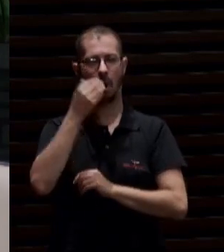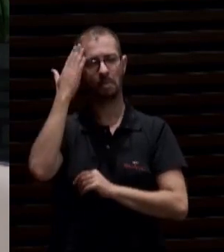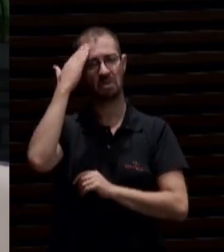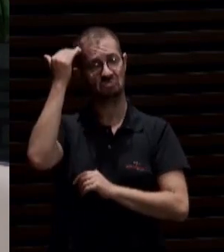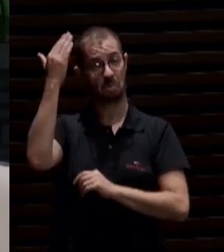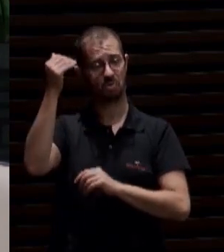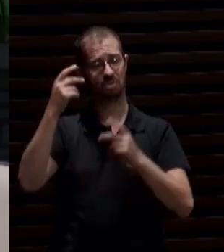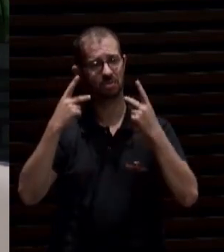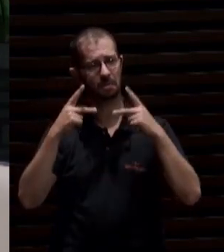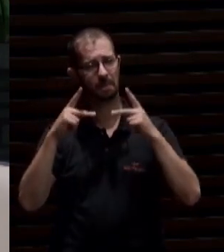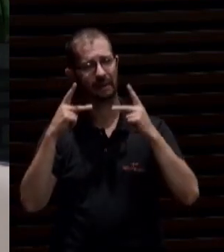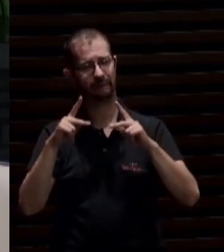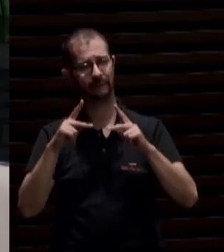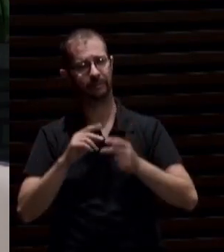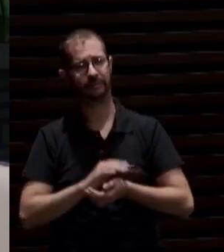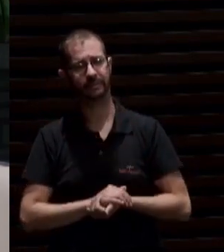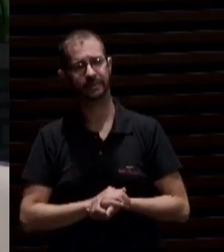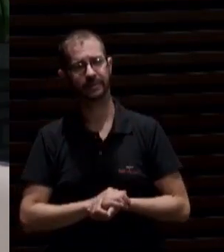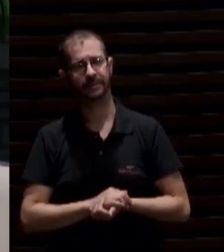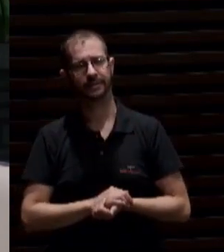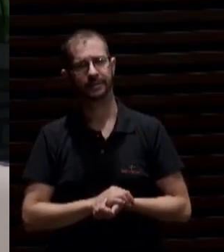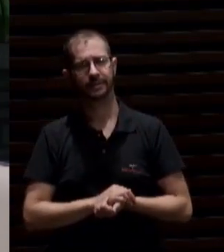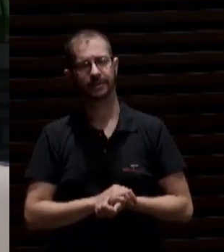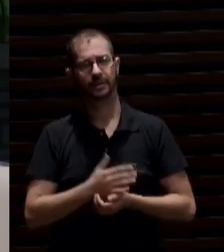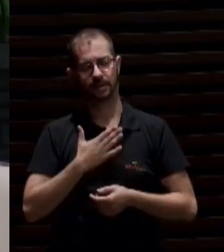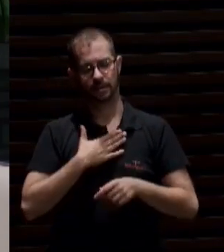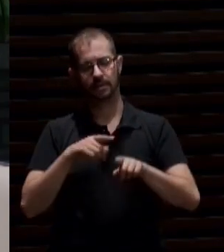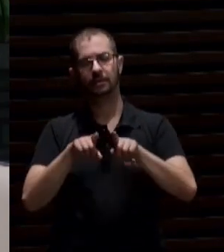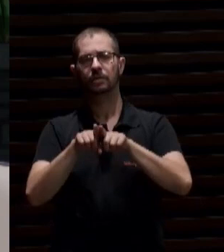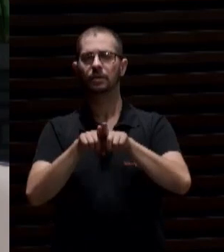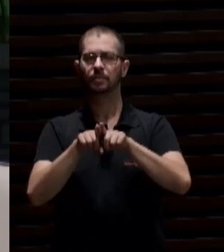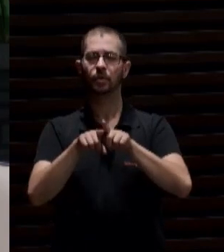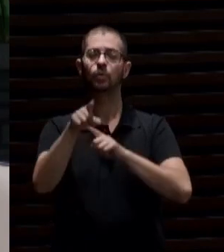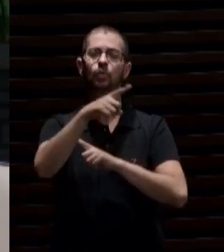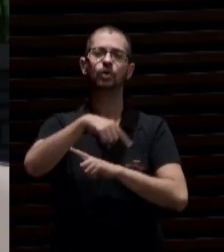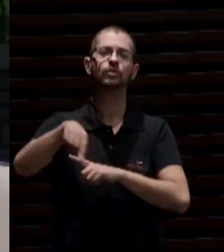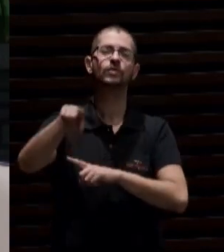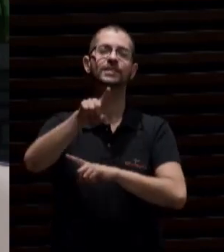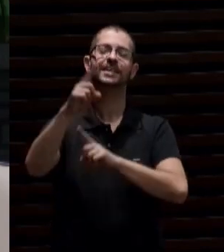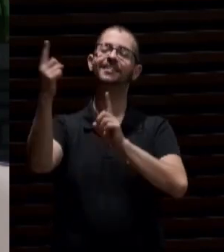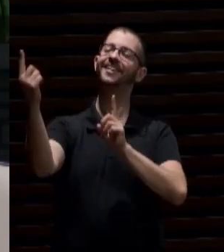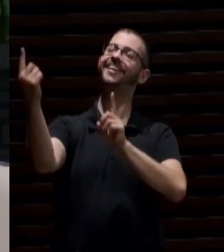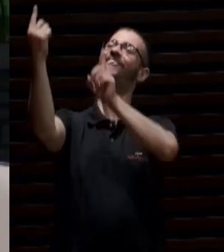pregações, ele fala assim: meus irmãos, quando você se encontrar com o Senhor no céu,